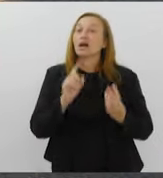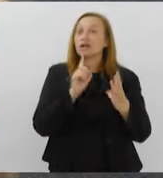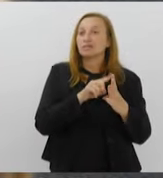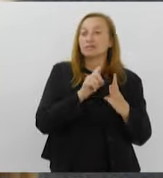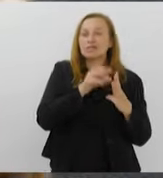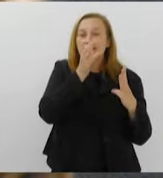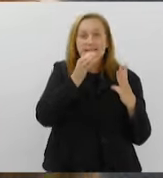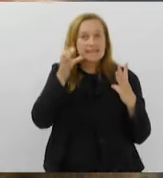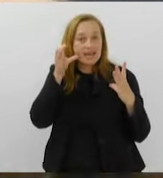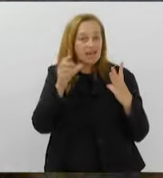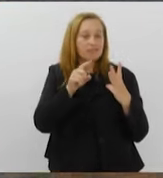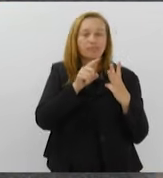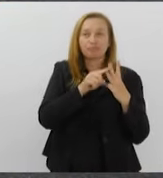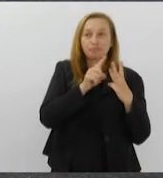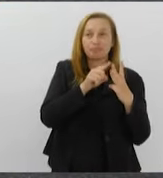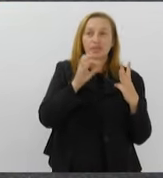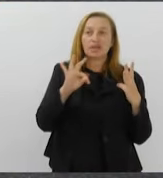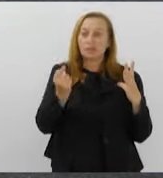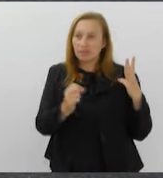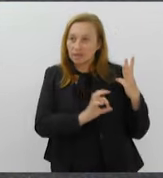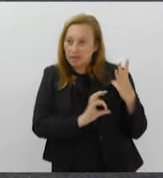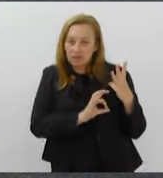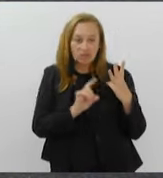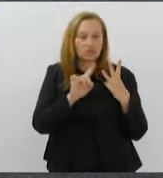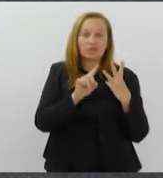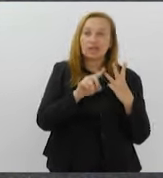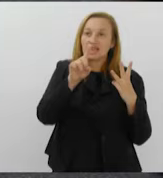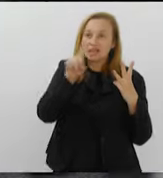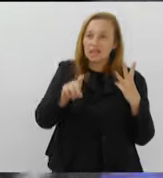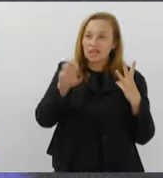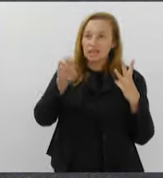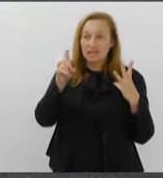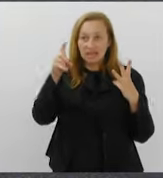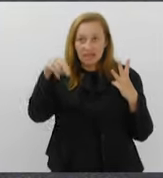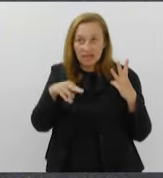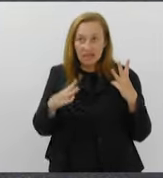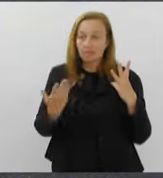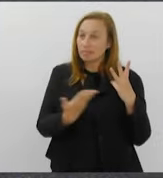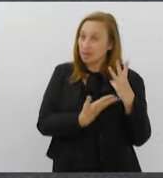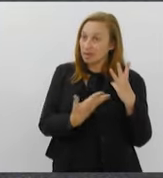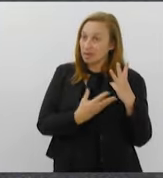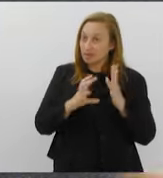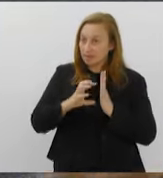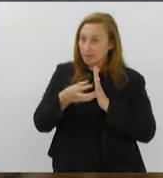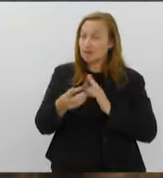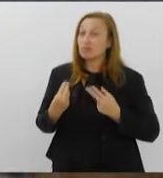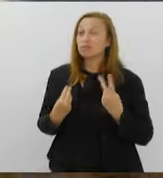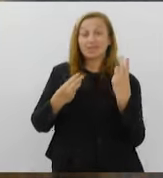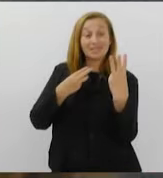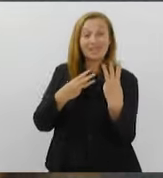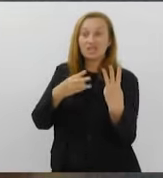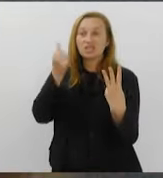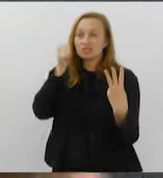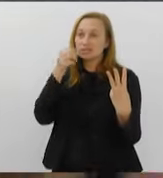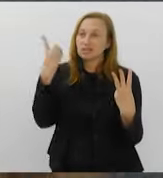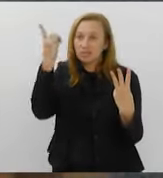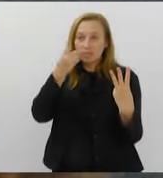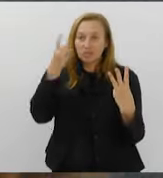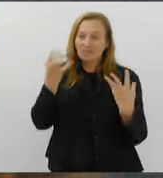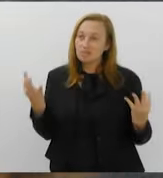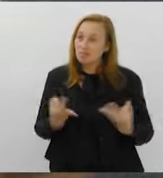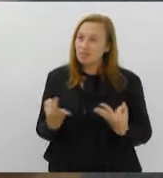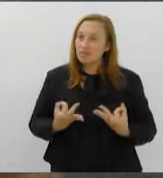Célia Jordão, deputada Marta Rocha, deputada Zeidan, minha colega de bancada, são três deputadas